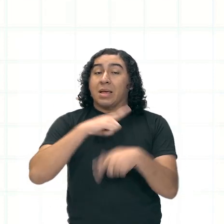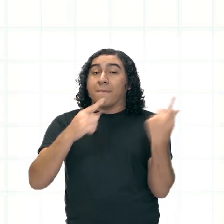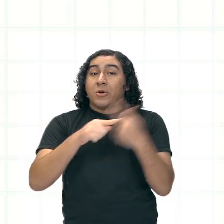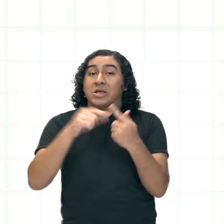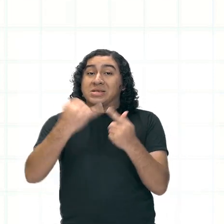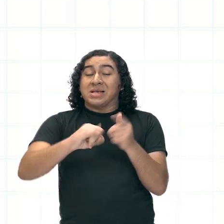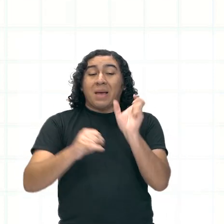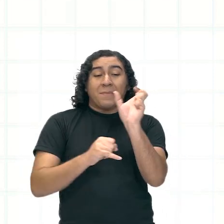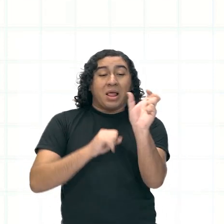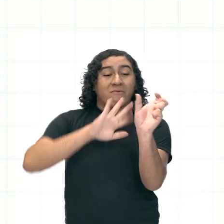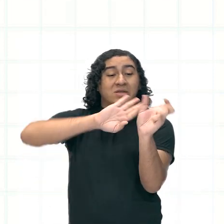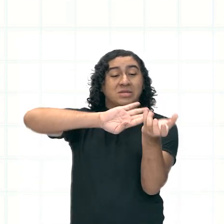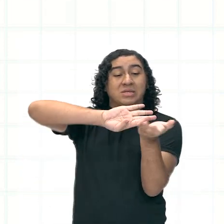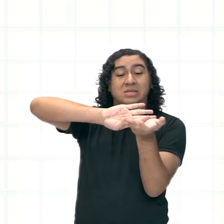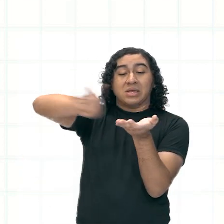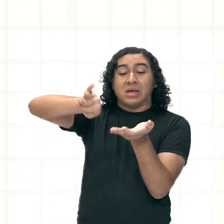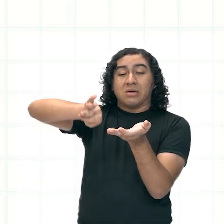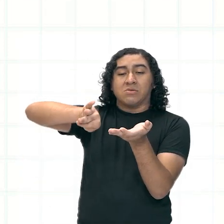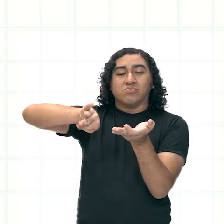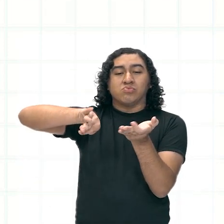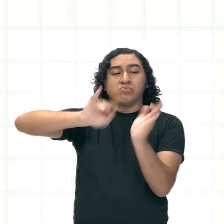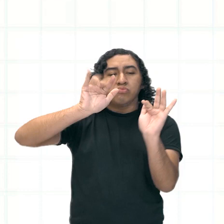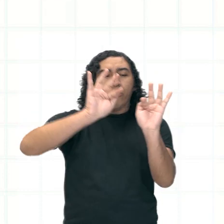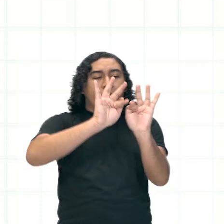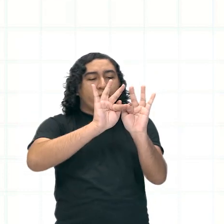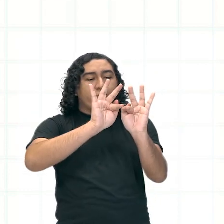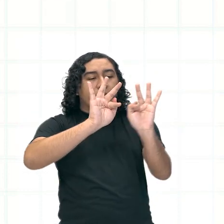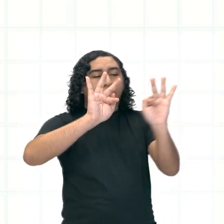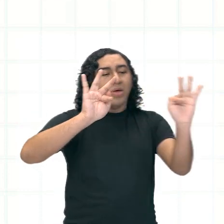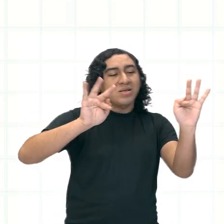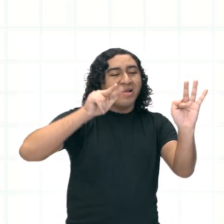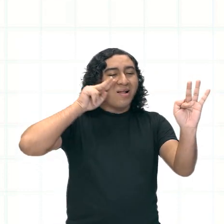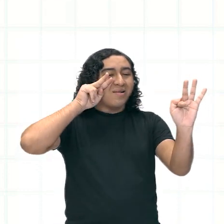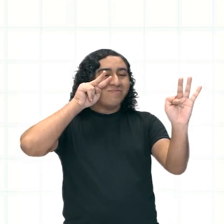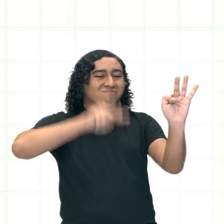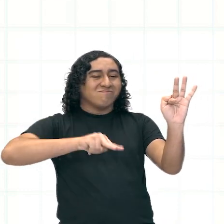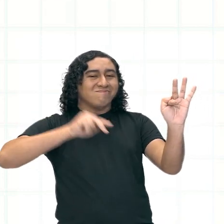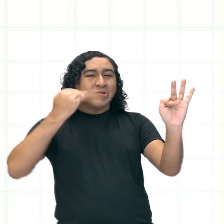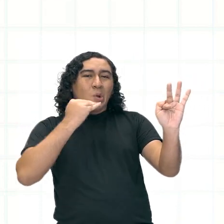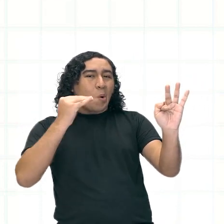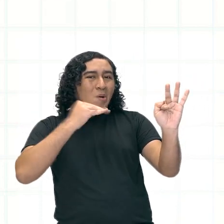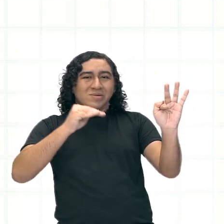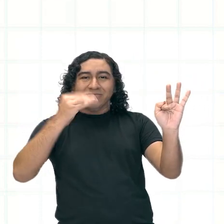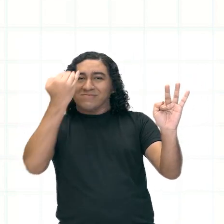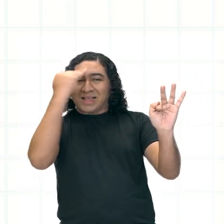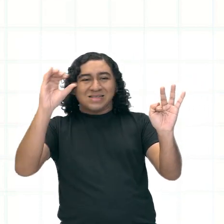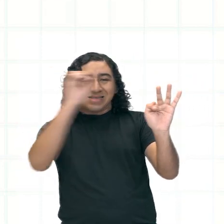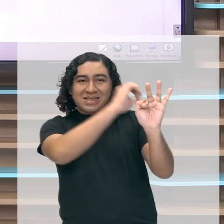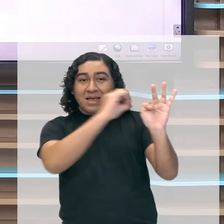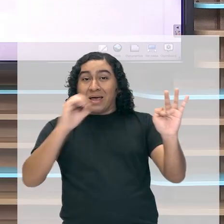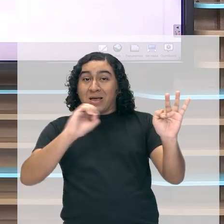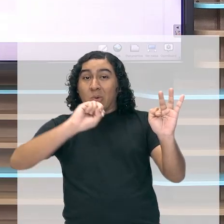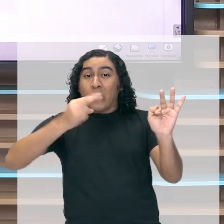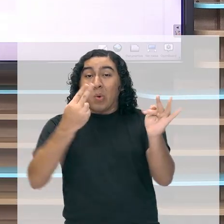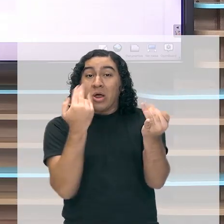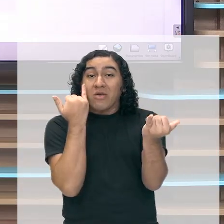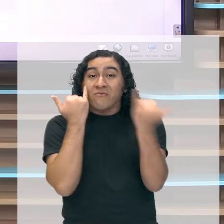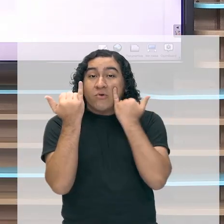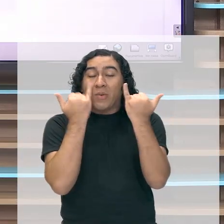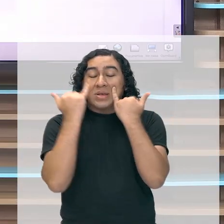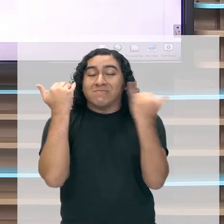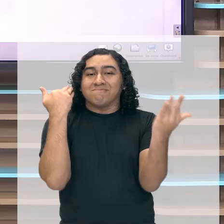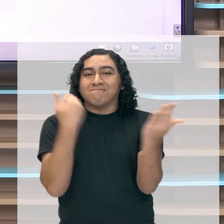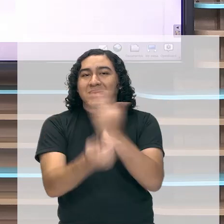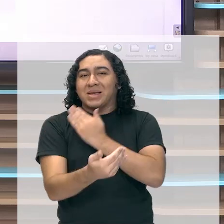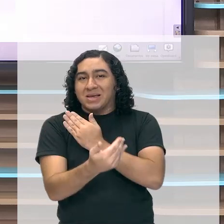ela faltar, o que acontece? O enunciado, a frase perde sentido ou perde informação